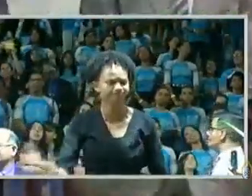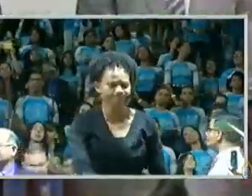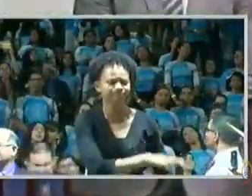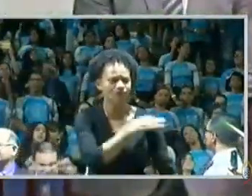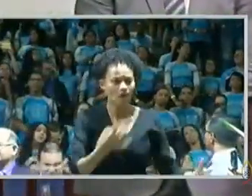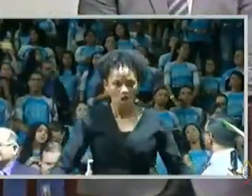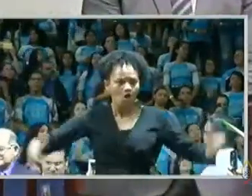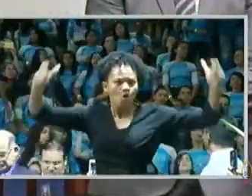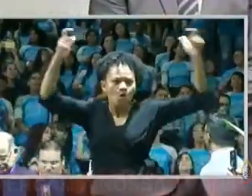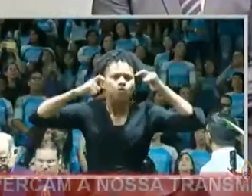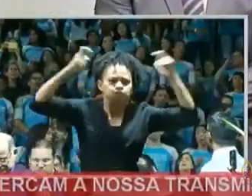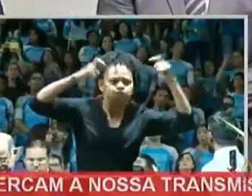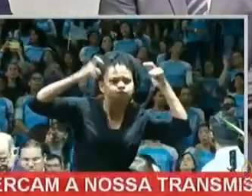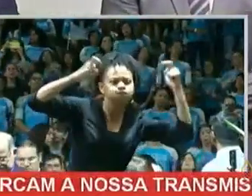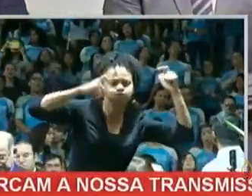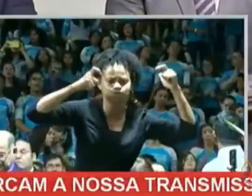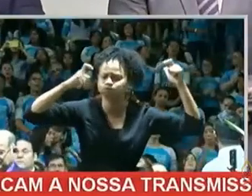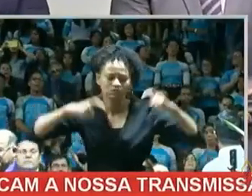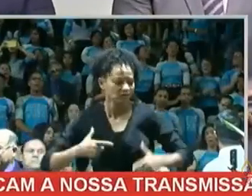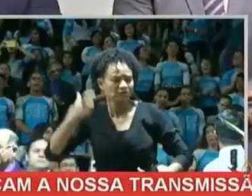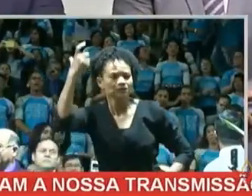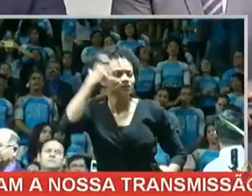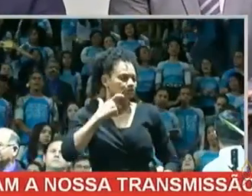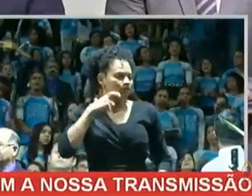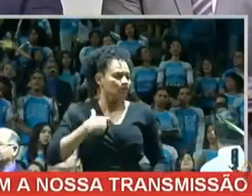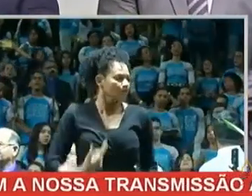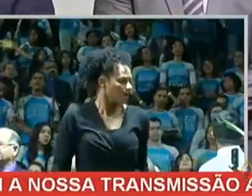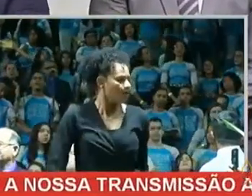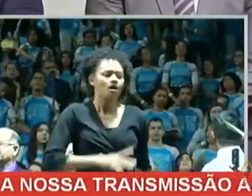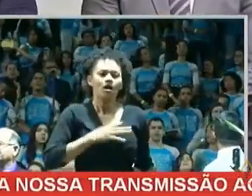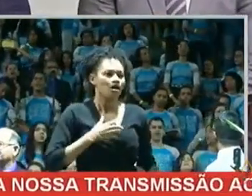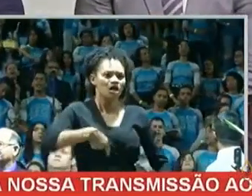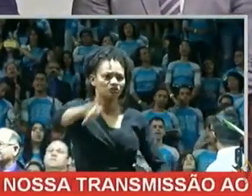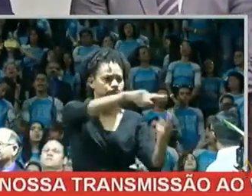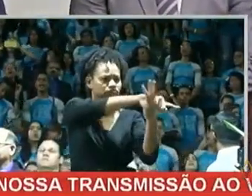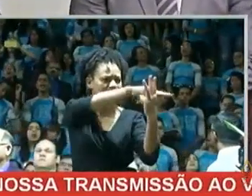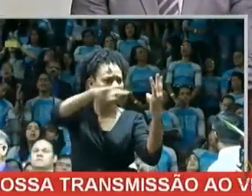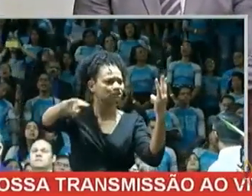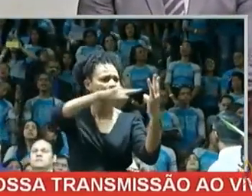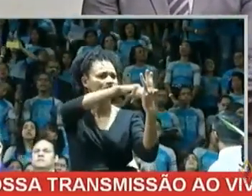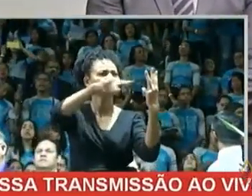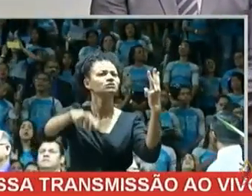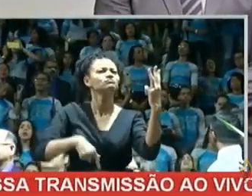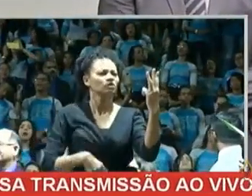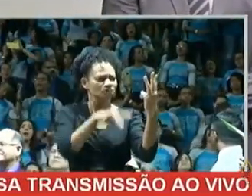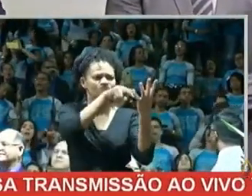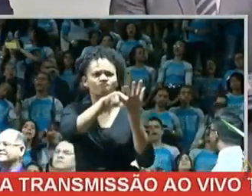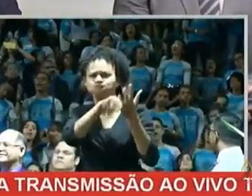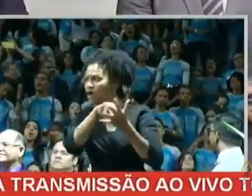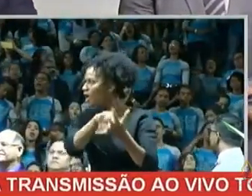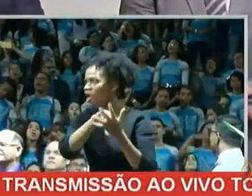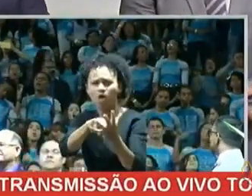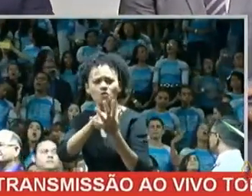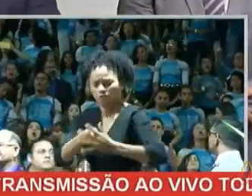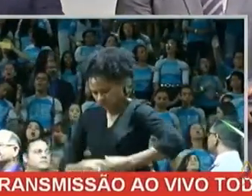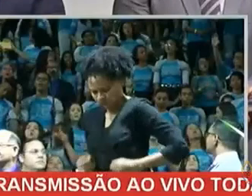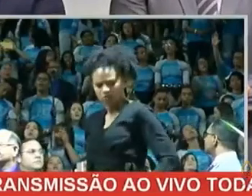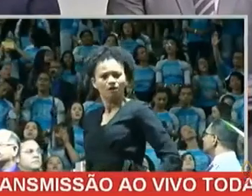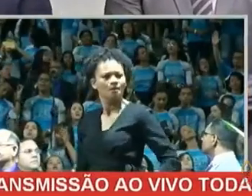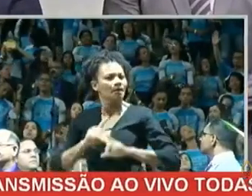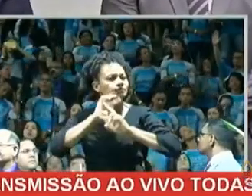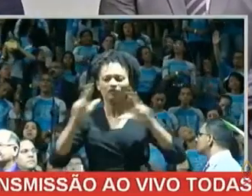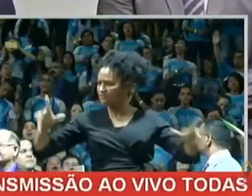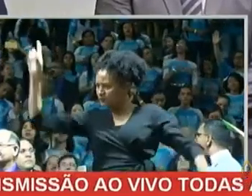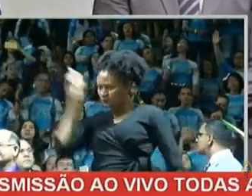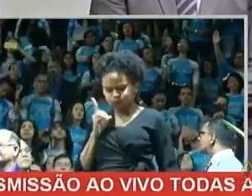obedece. Olha, rei, mesmo sendo ameaçador e fornalha, eles ficam lá com um